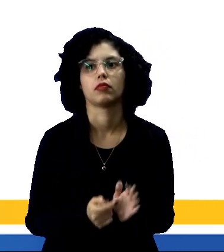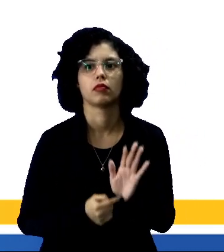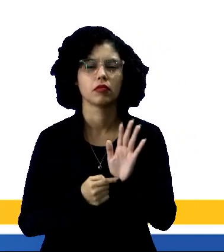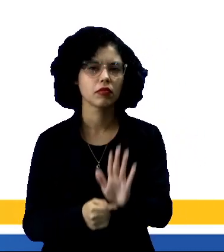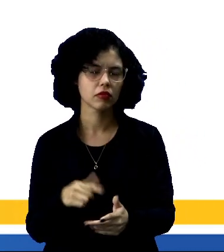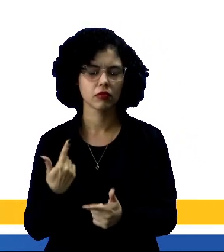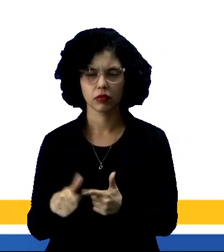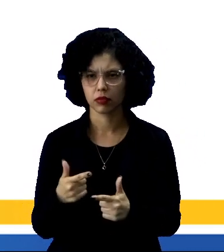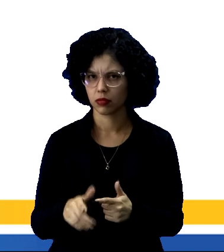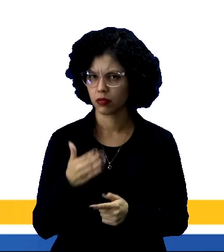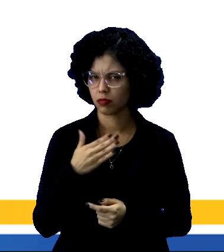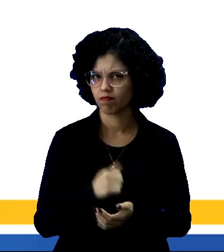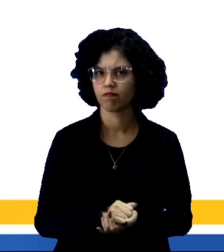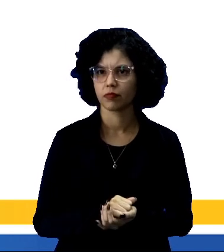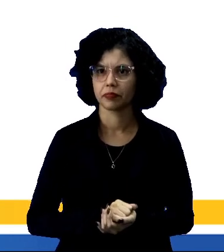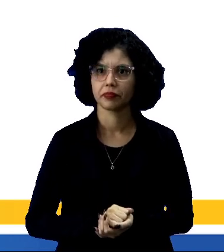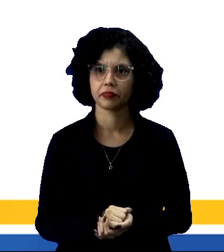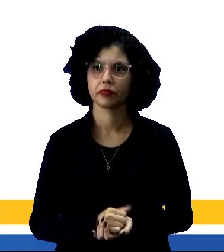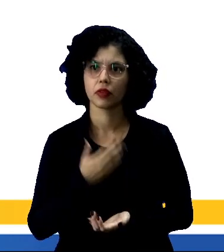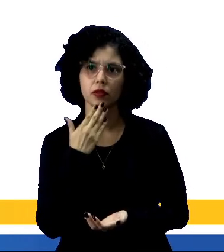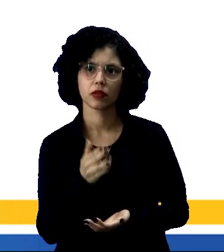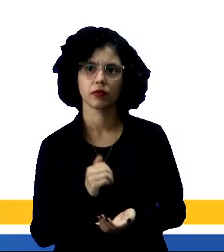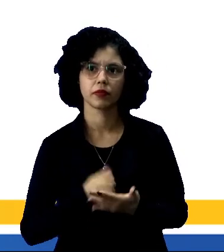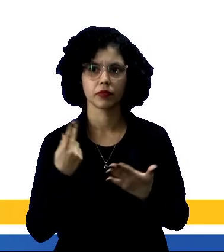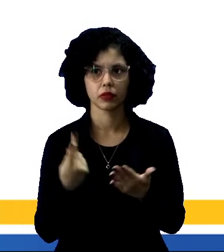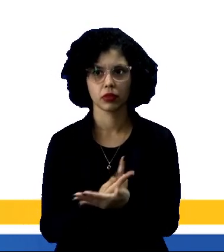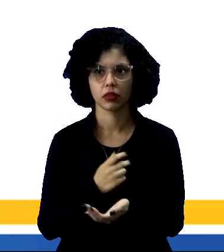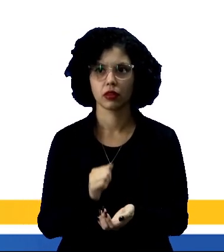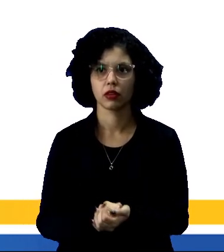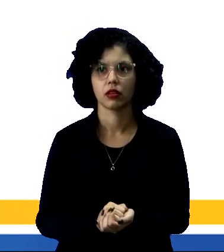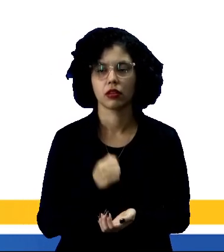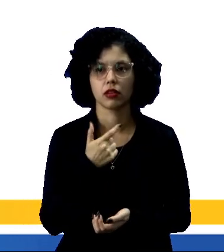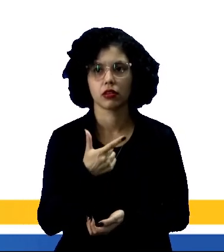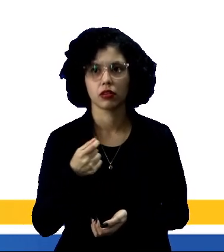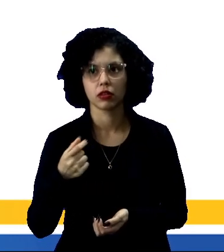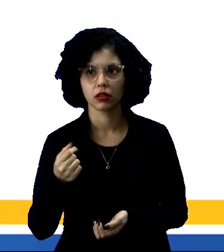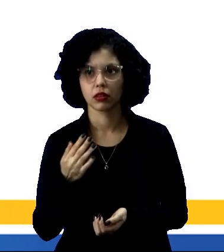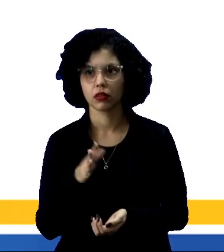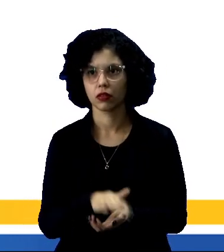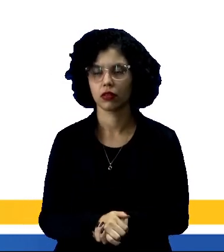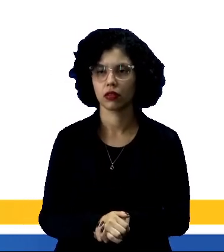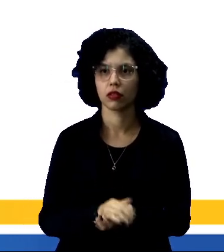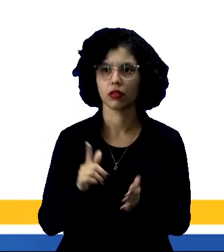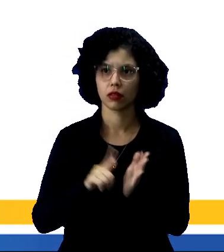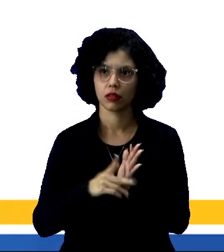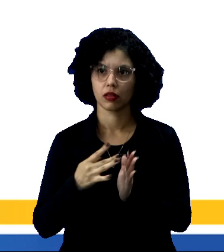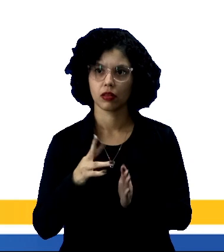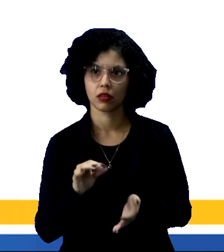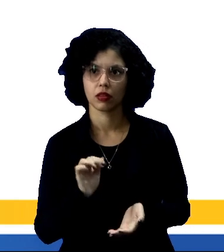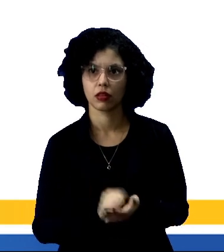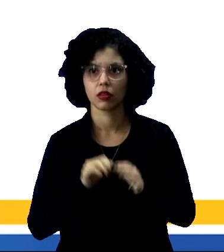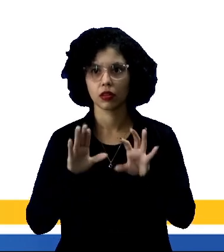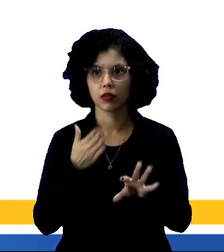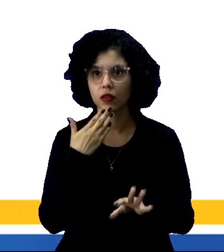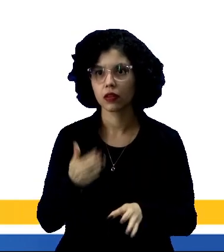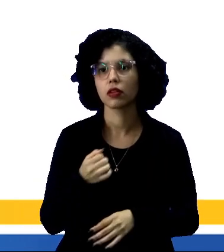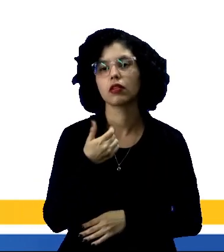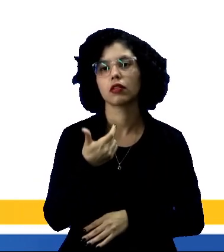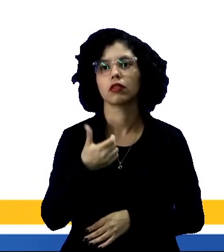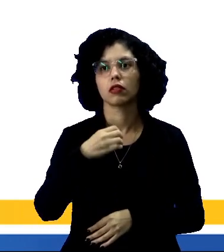que apresentaram o seguinte defeito. O pedido veio errado, caderno de 200 folhas pautadas, sendo